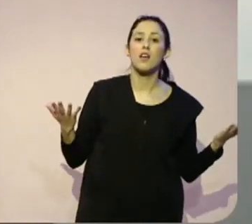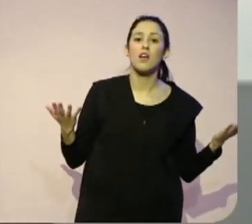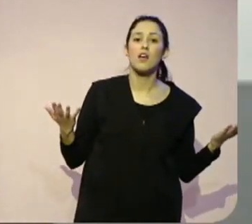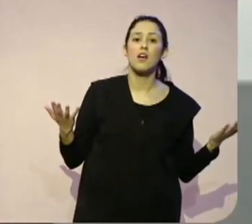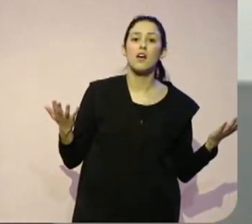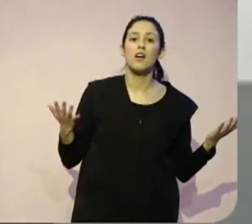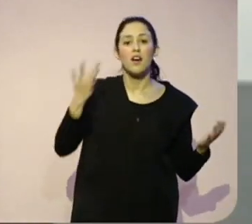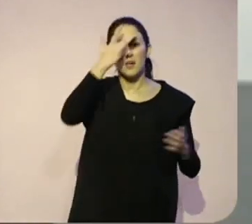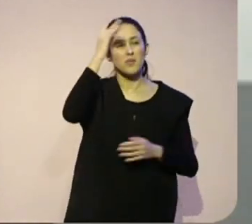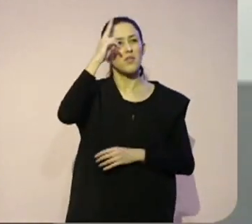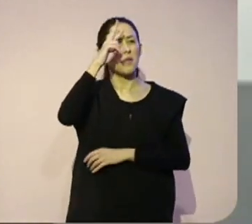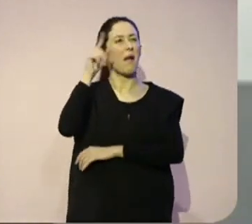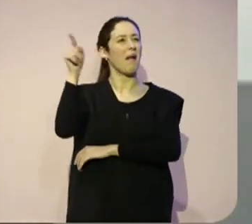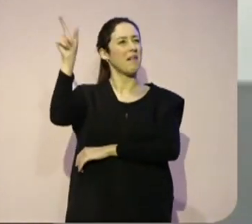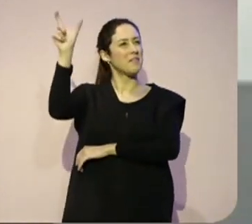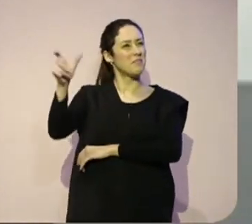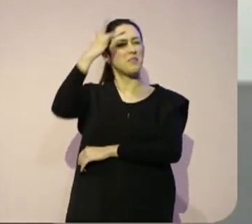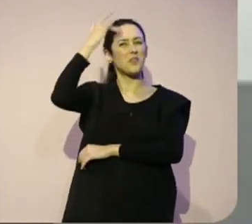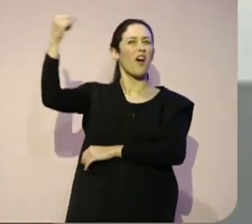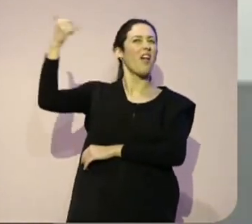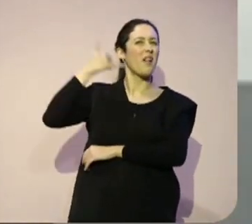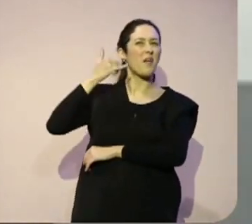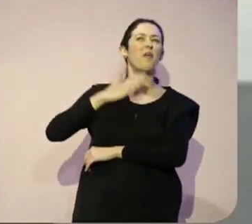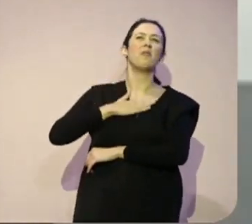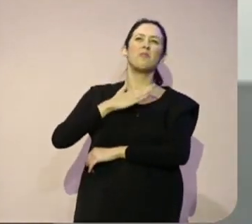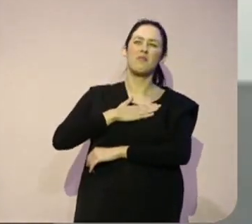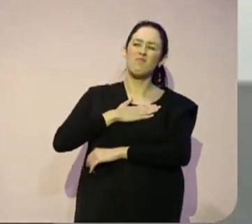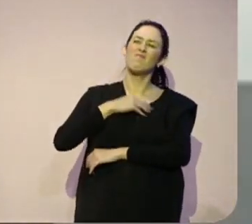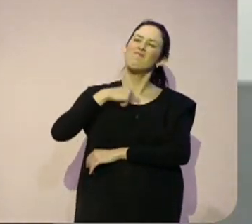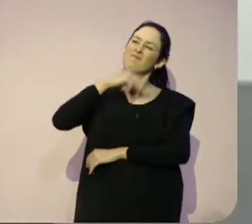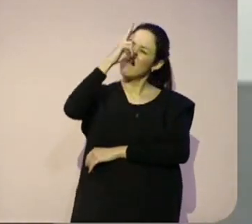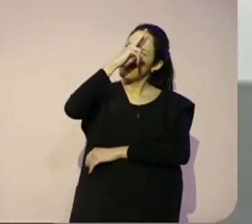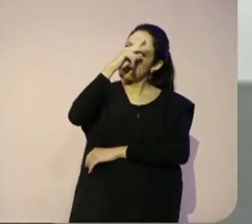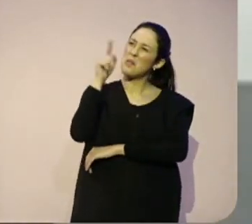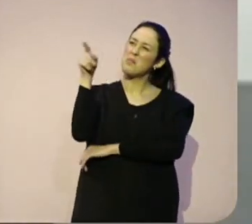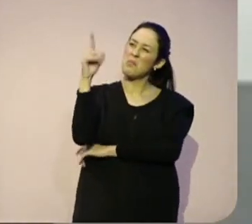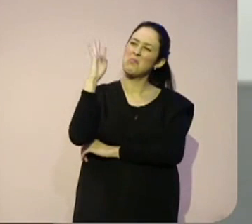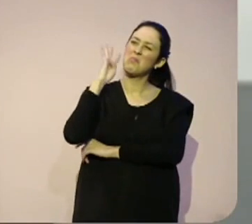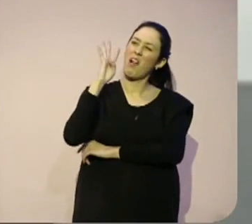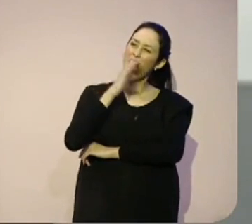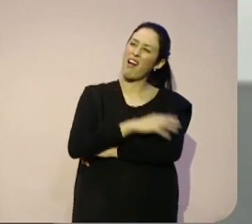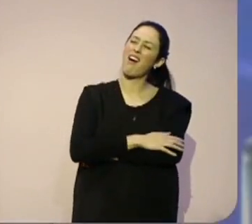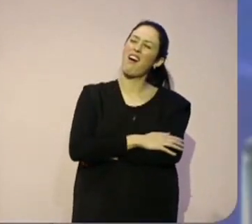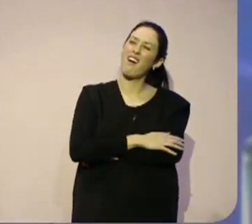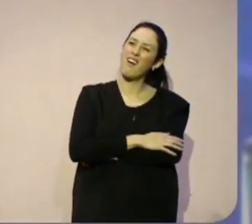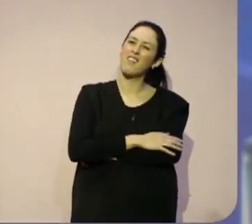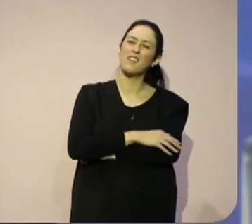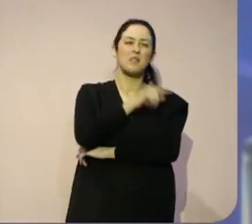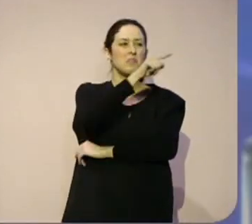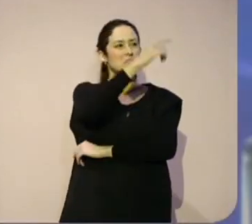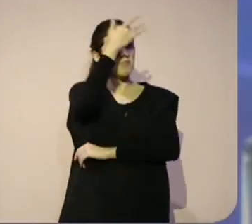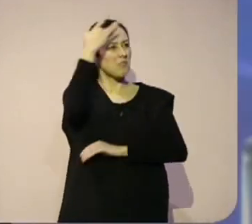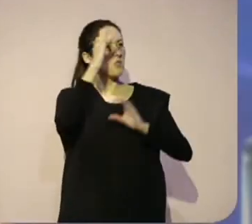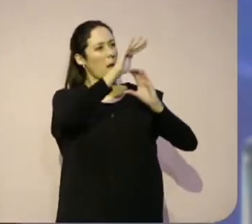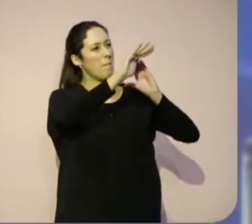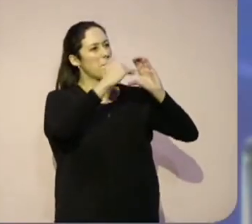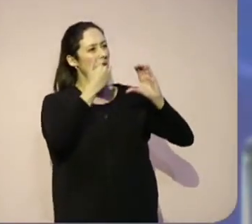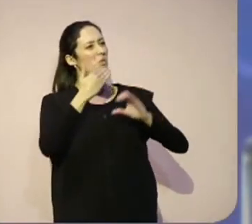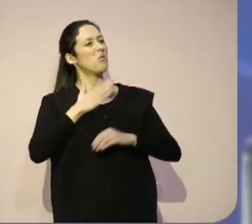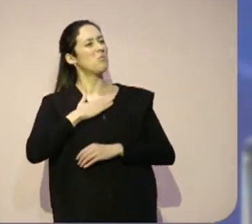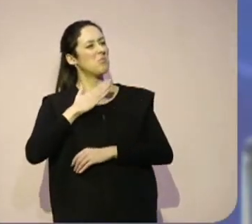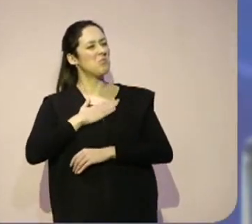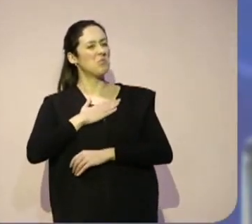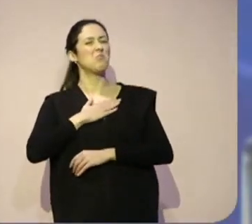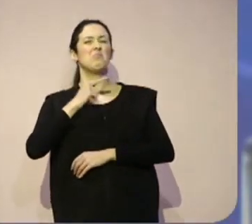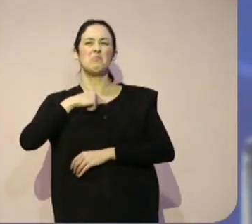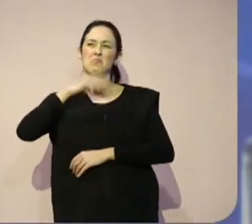para elas. As pessoas vão lembrar das pessoas que mandaram mensagem para elas.